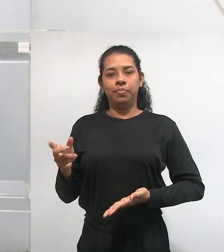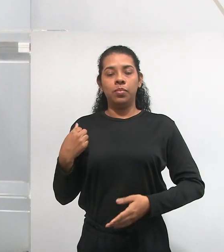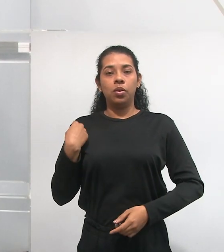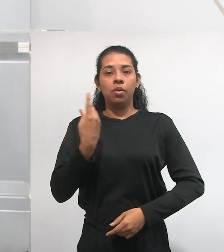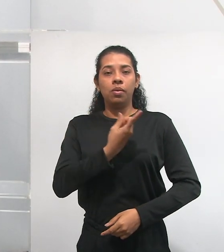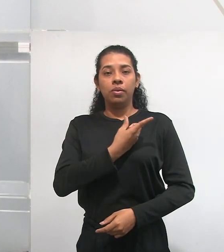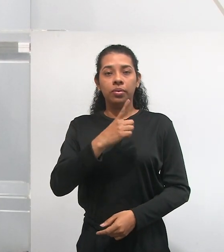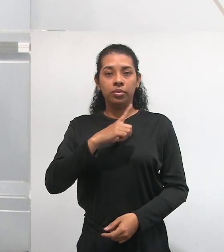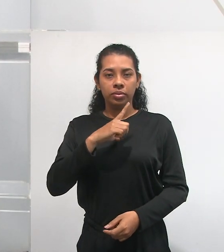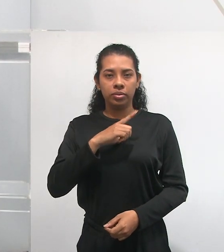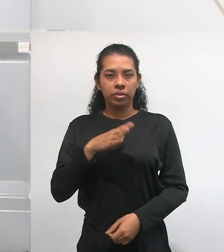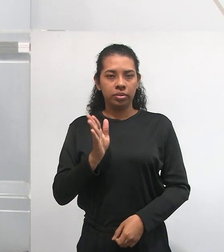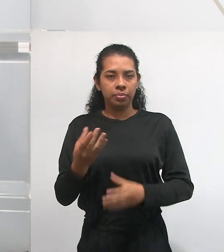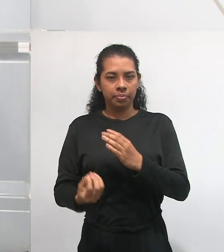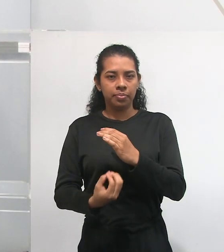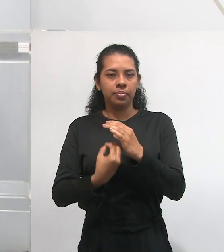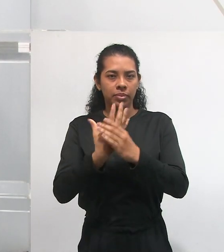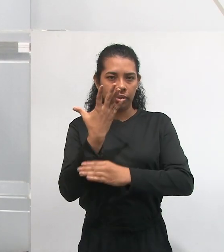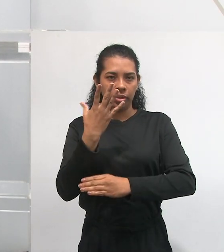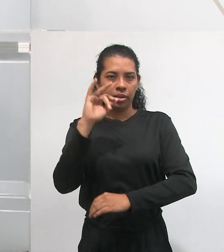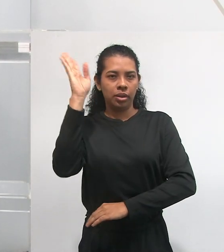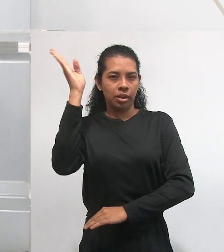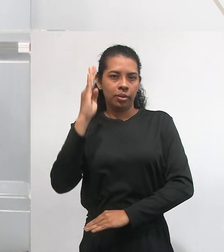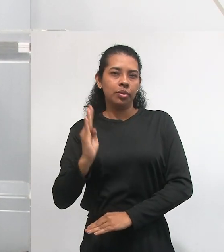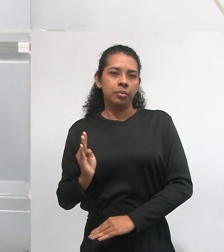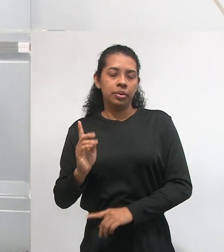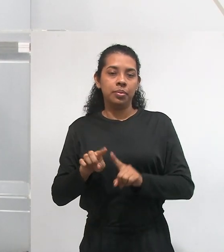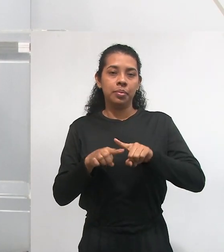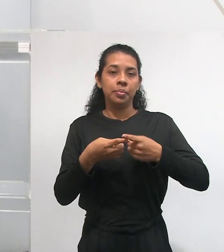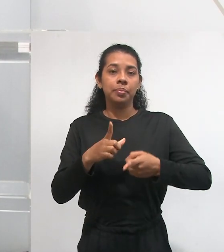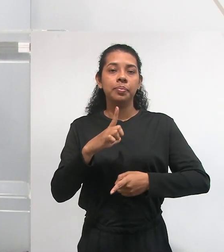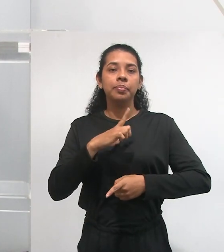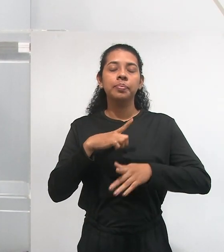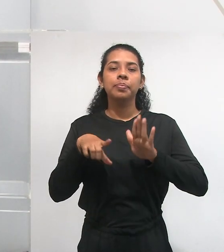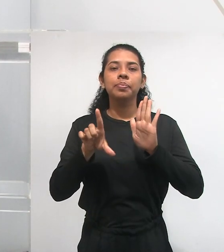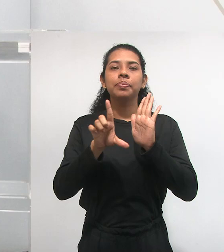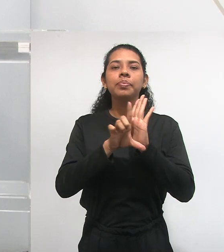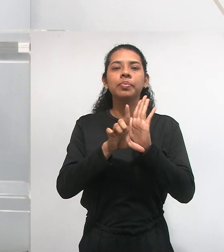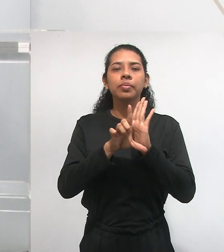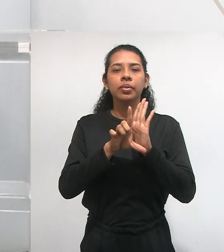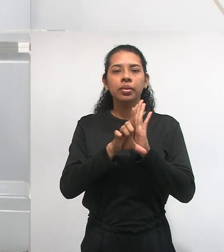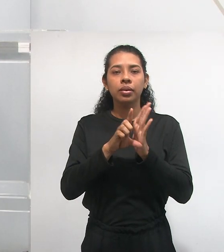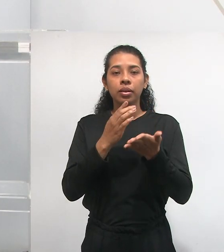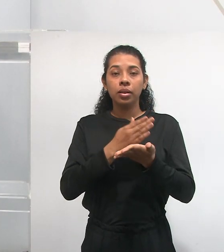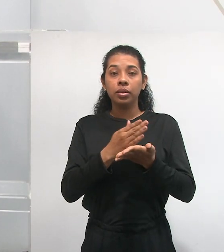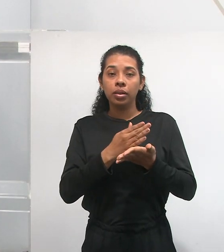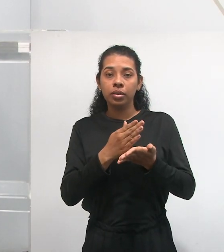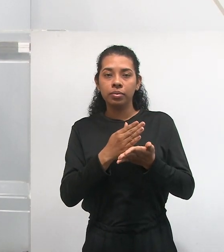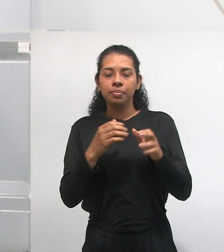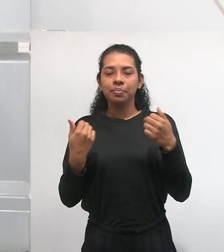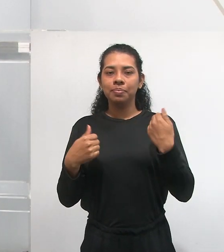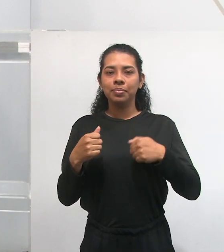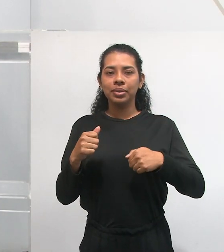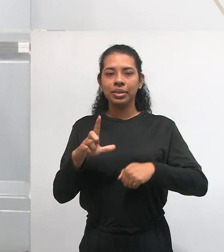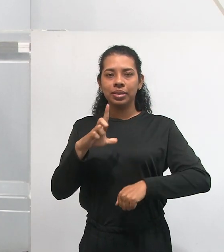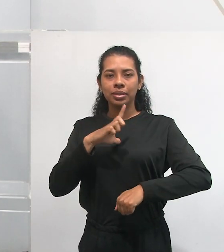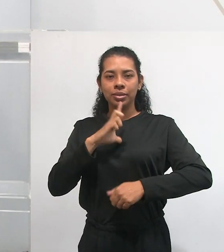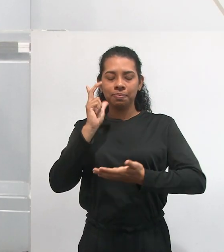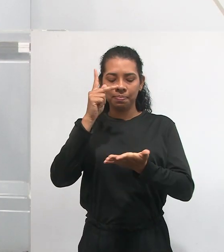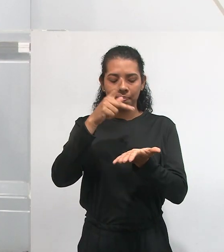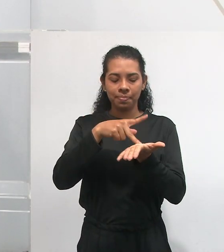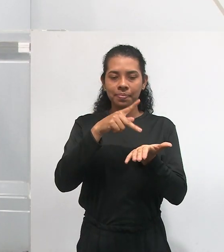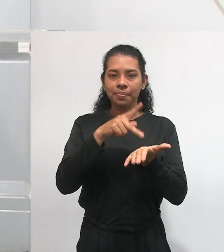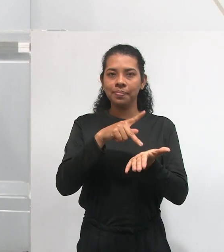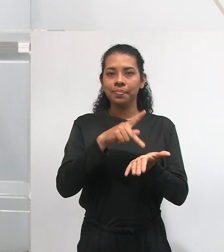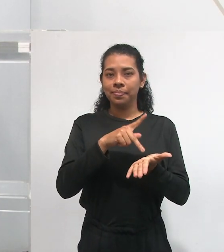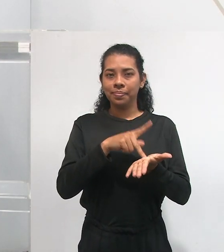né, instaladas no nosso país. Mas algumas dessas leis, elas precisam ser realmente efetivadas e ser